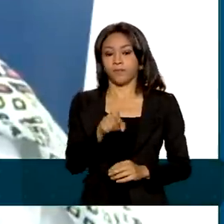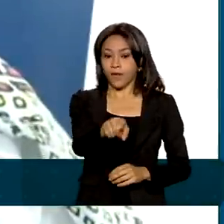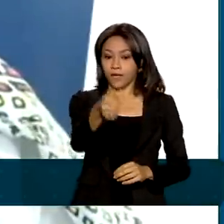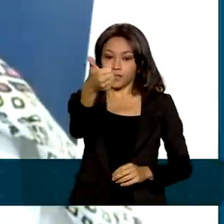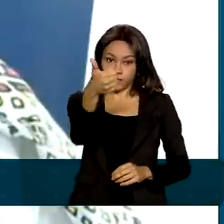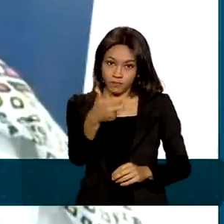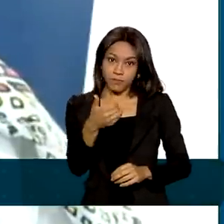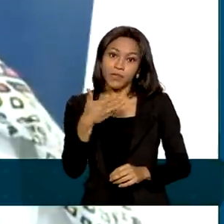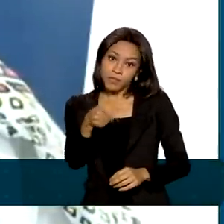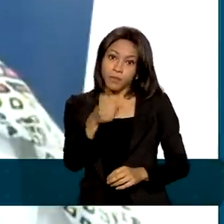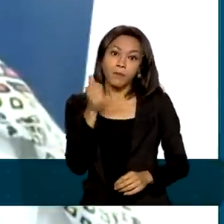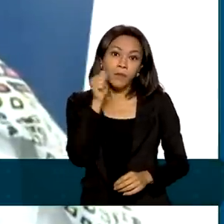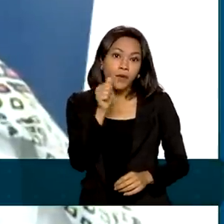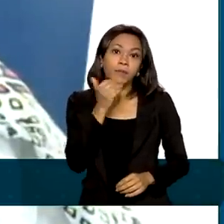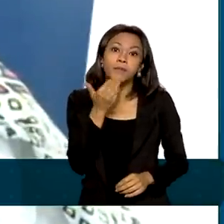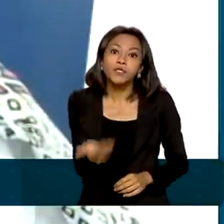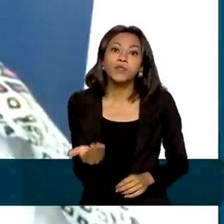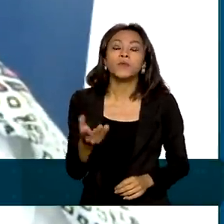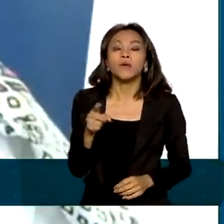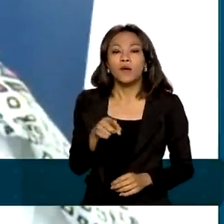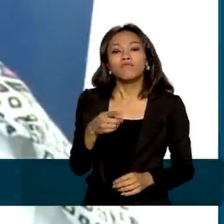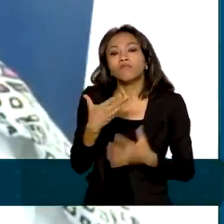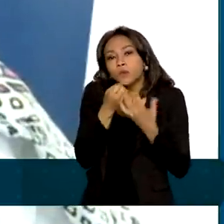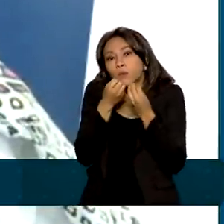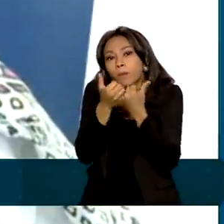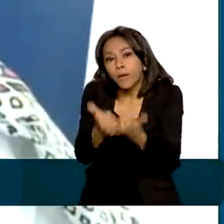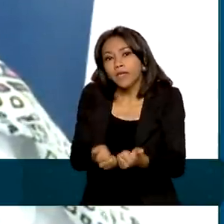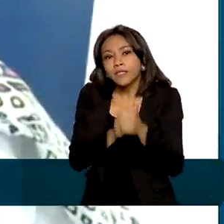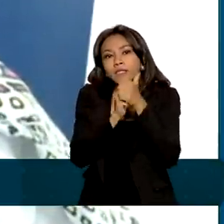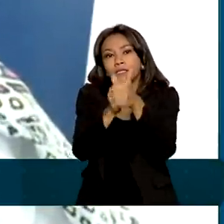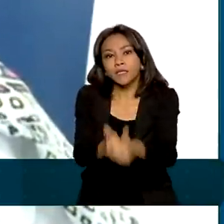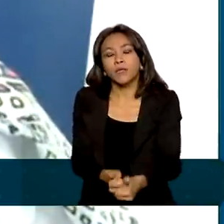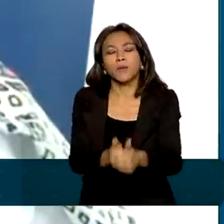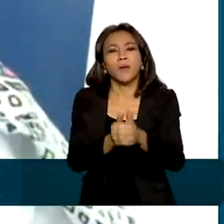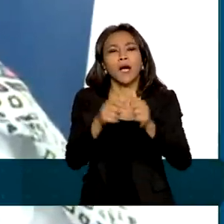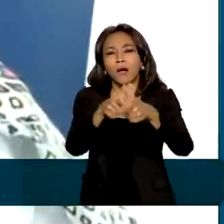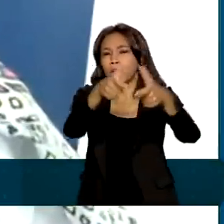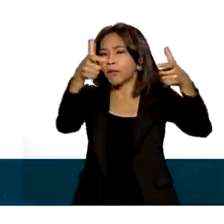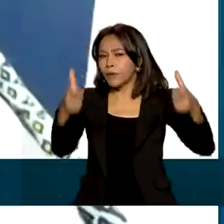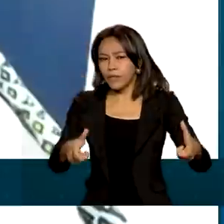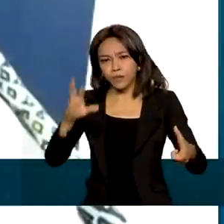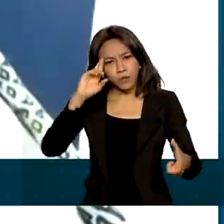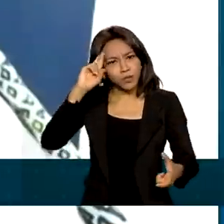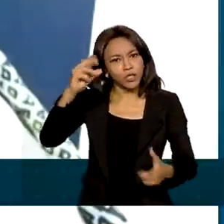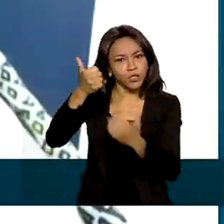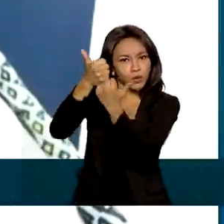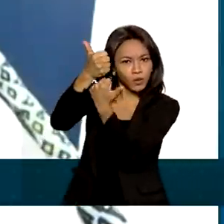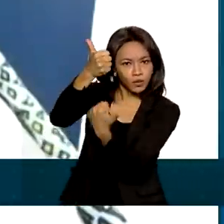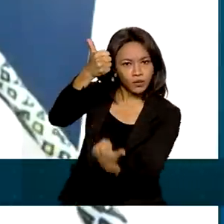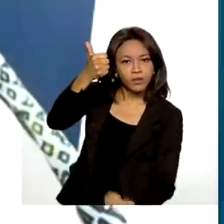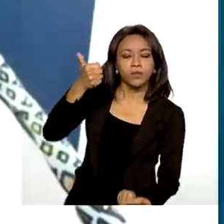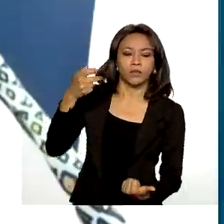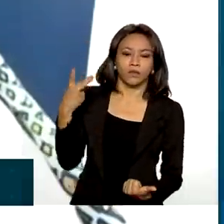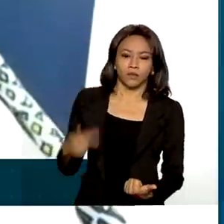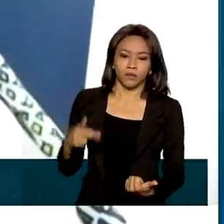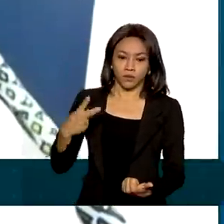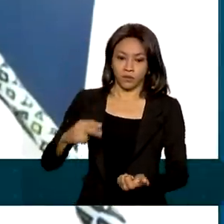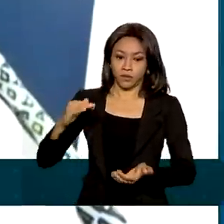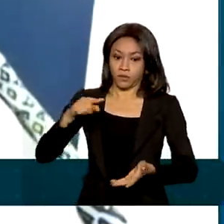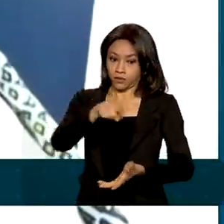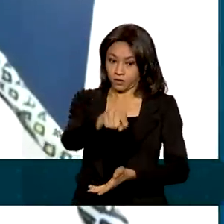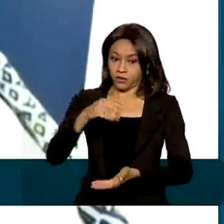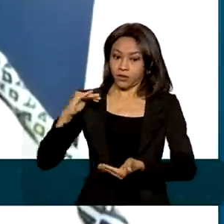pedido atendeu a recomendação dos técnicos e foi seguida pela maioria dos diretores os benefícios conhecidos